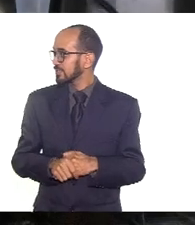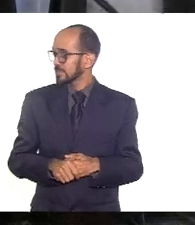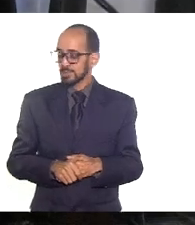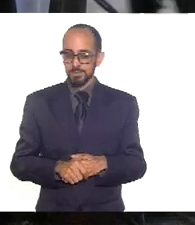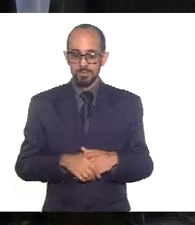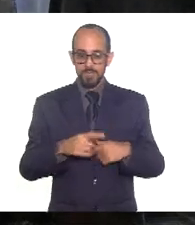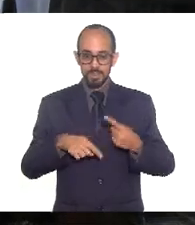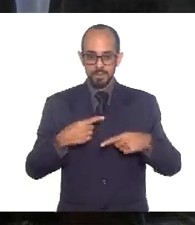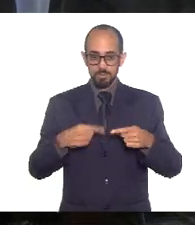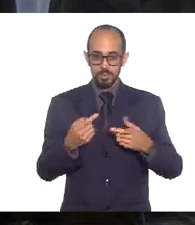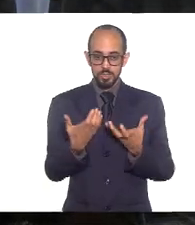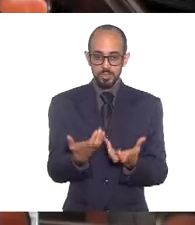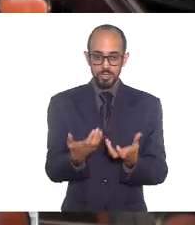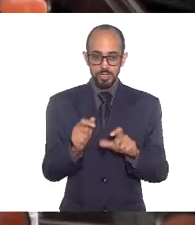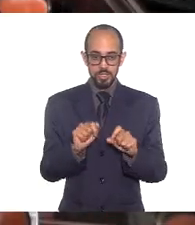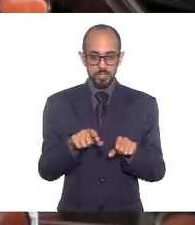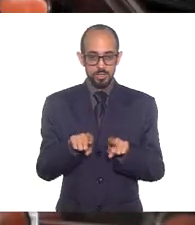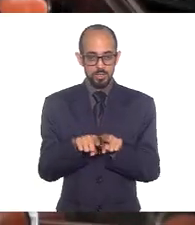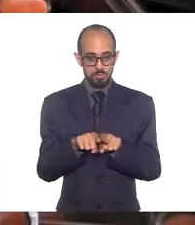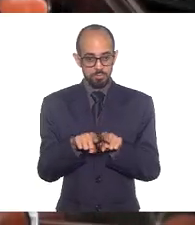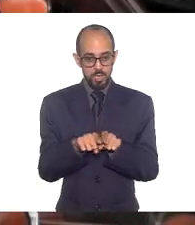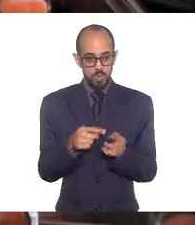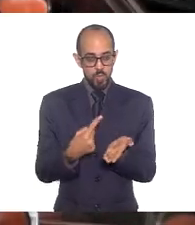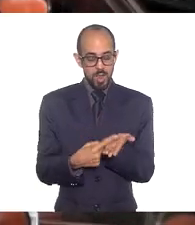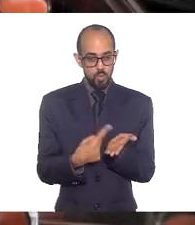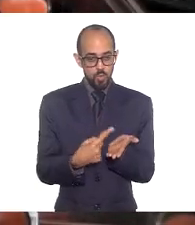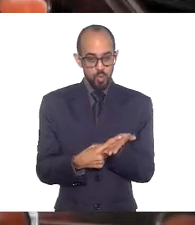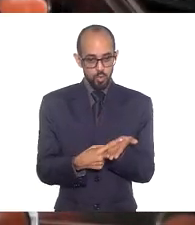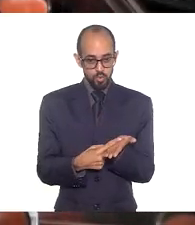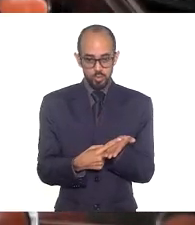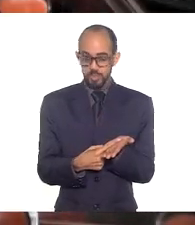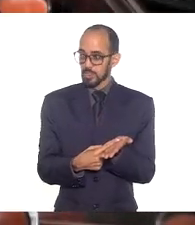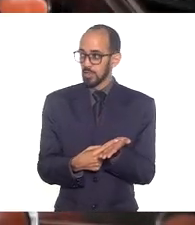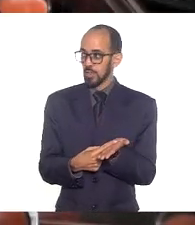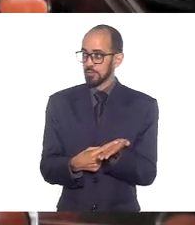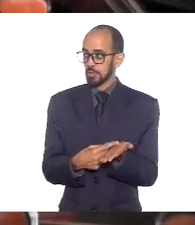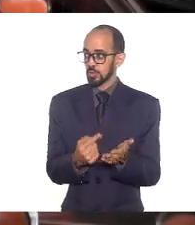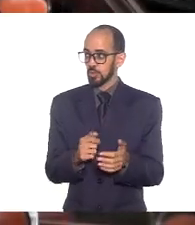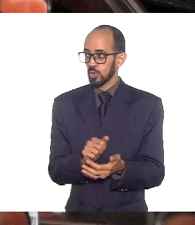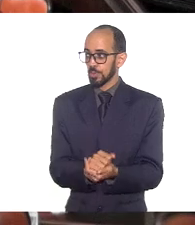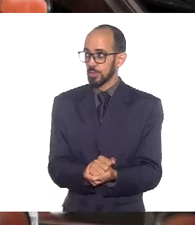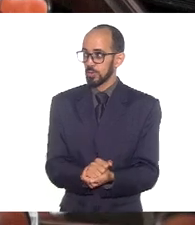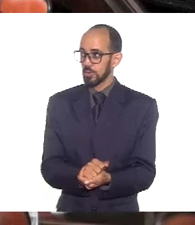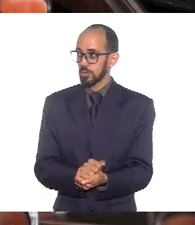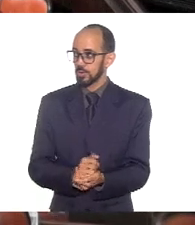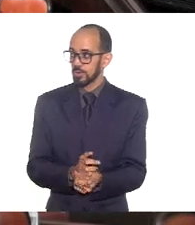E aí logo depois eu queria fazer um acordo aqui de procedimento é